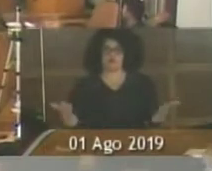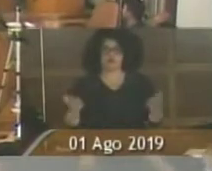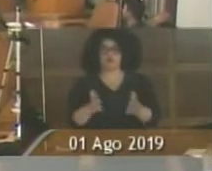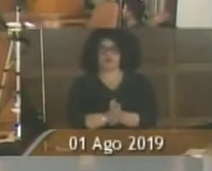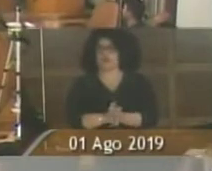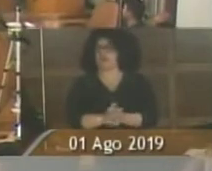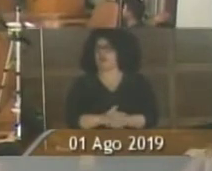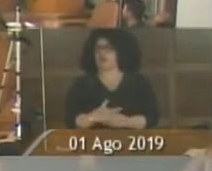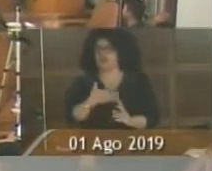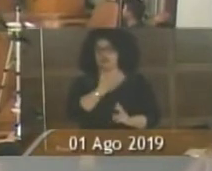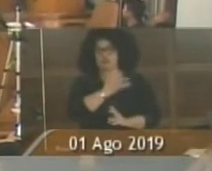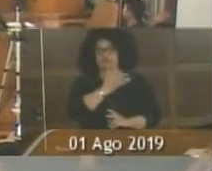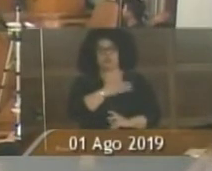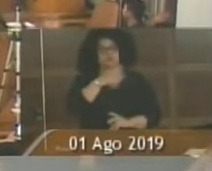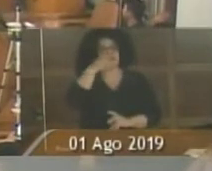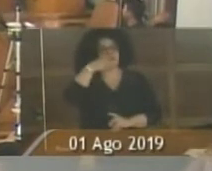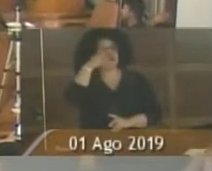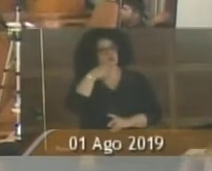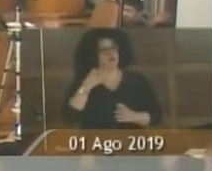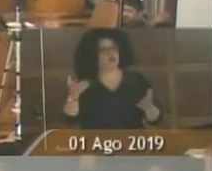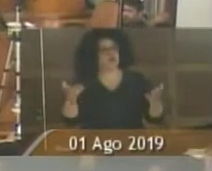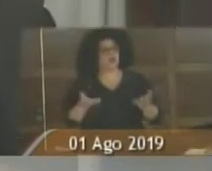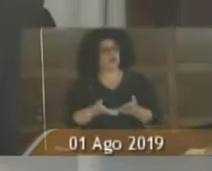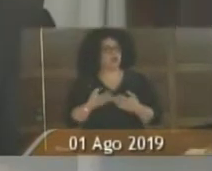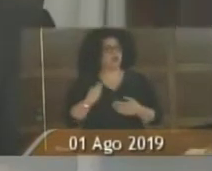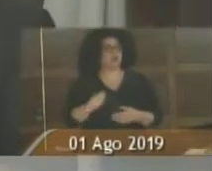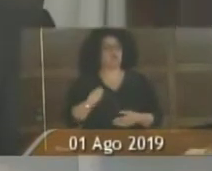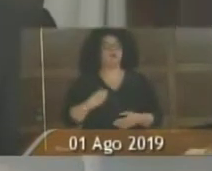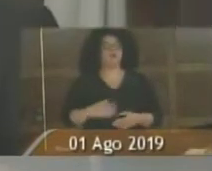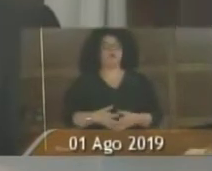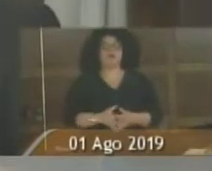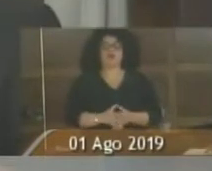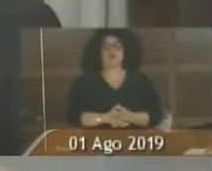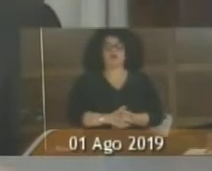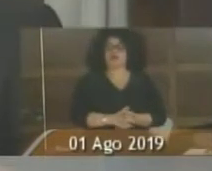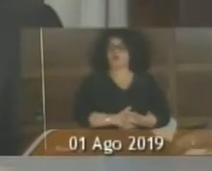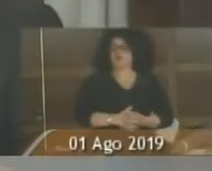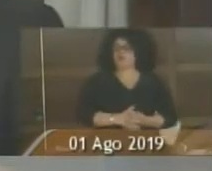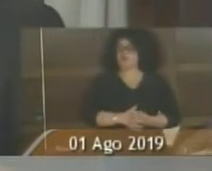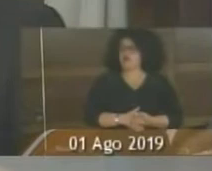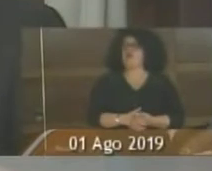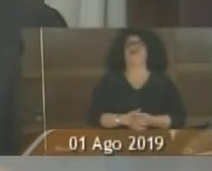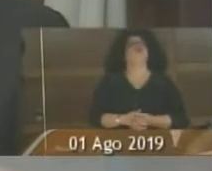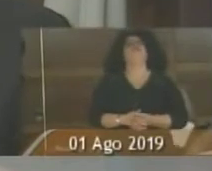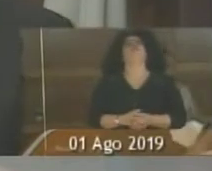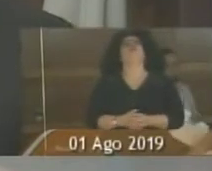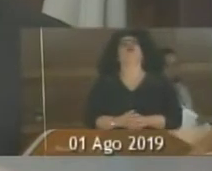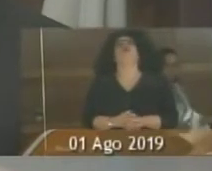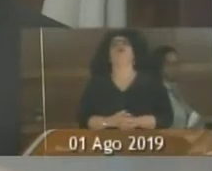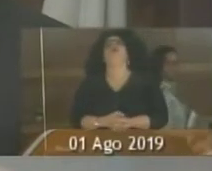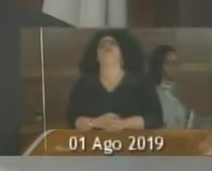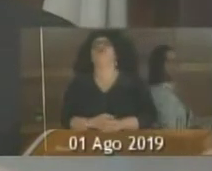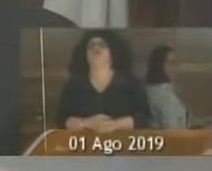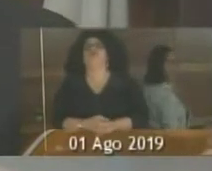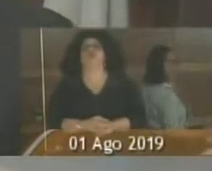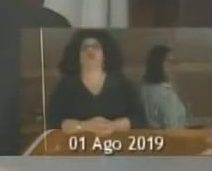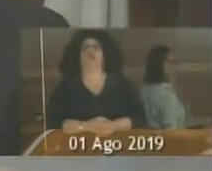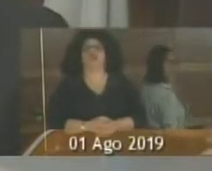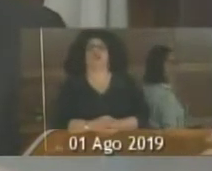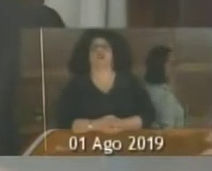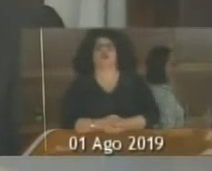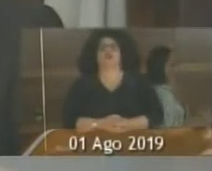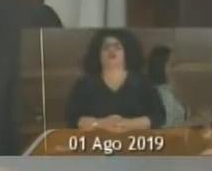vereadores, vereadoras também aqui presentes, quero aqui registrar a presença, né? Já foi registrado meu amigo Buiú.